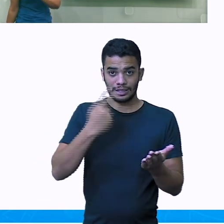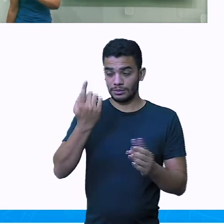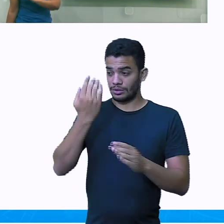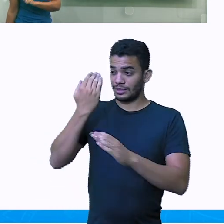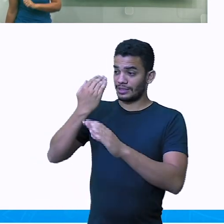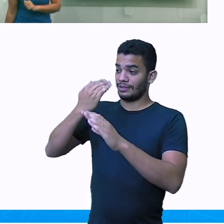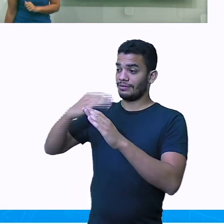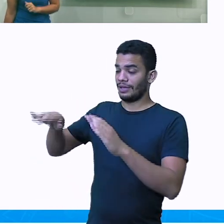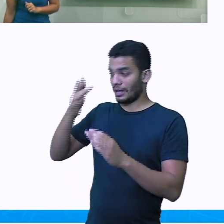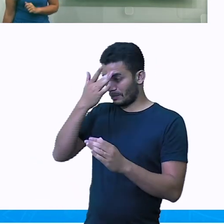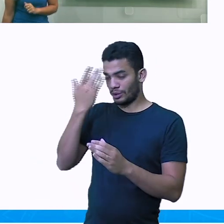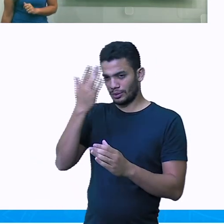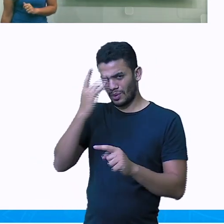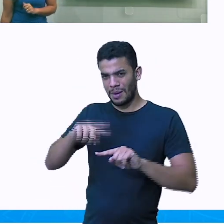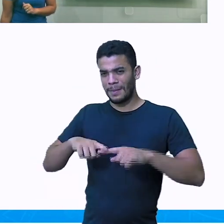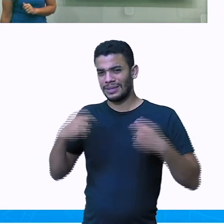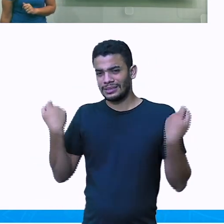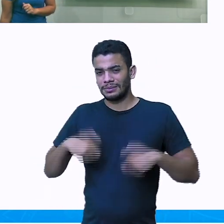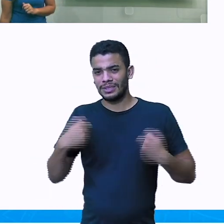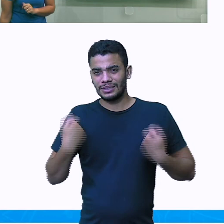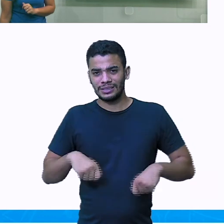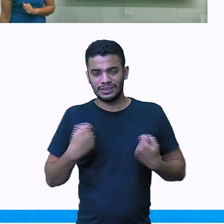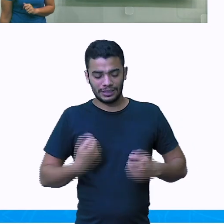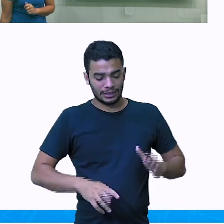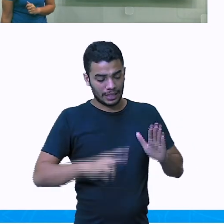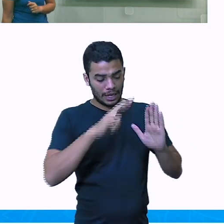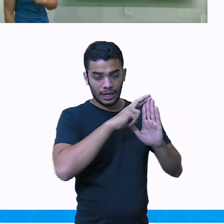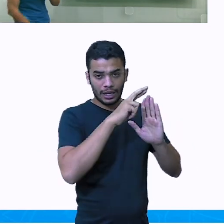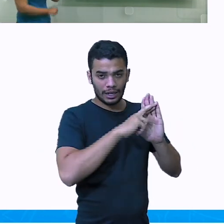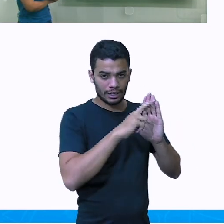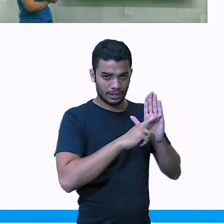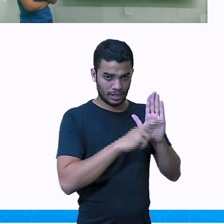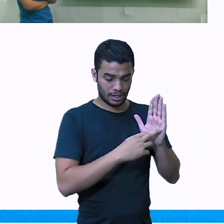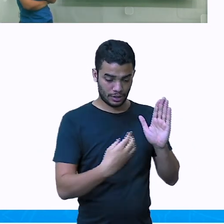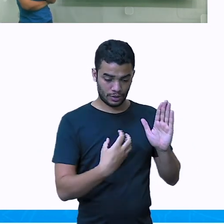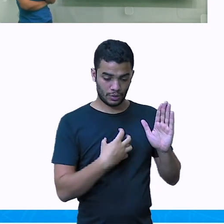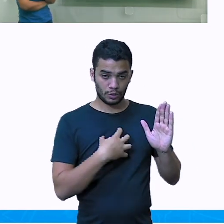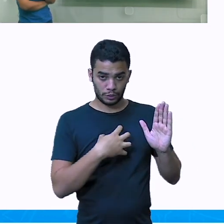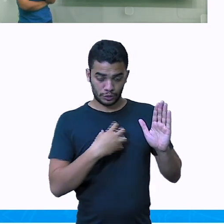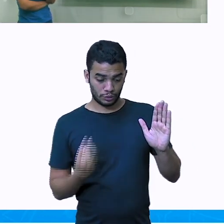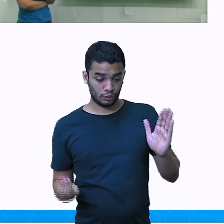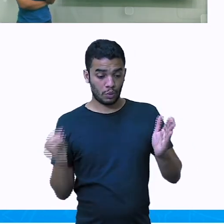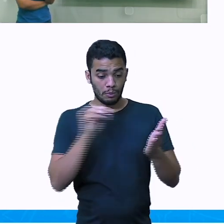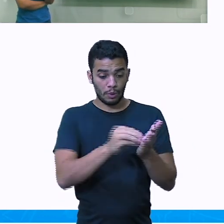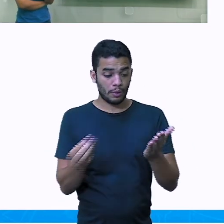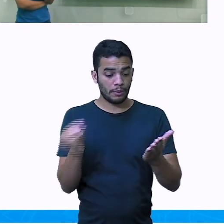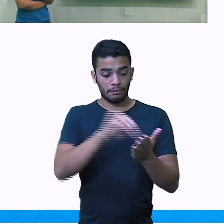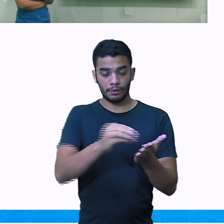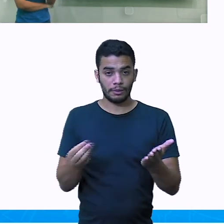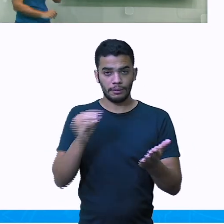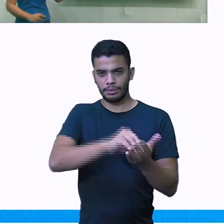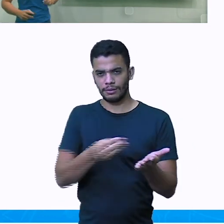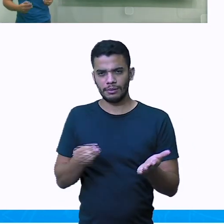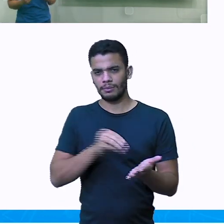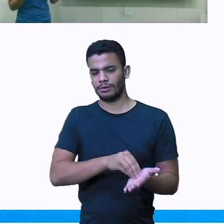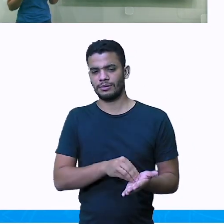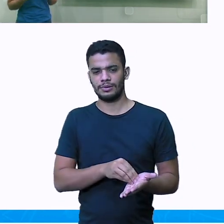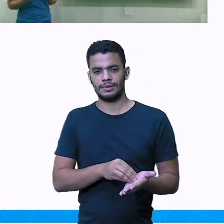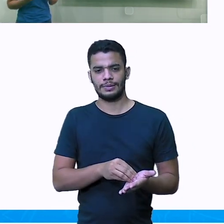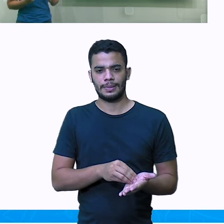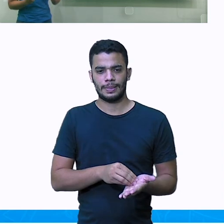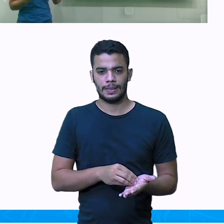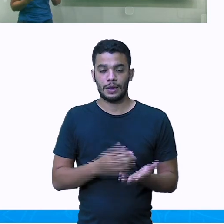com todas as regrinhas que nós aprendemos na aula de hoje. Ah, mas como assim, professora, todas as regras?